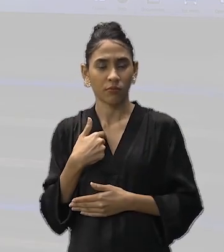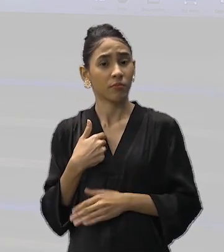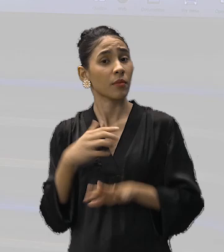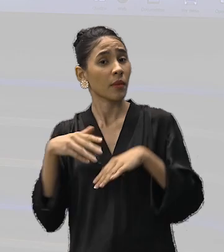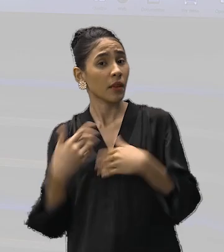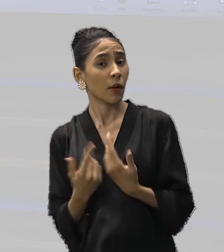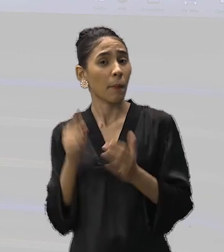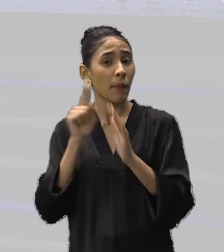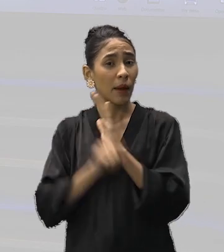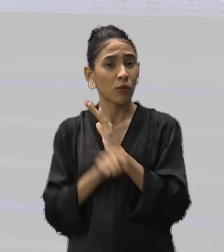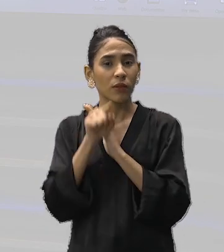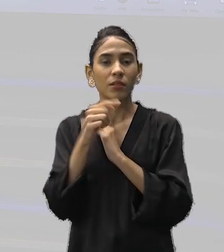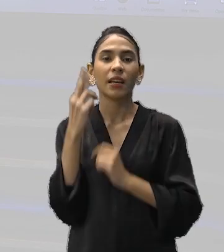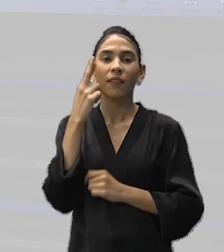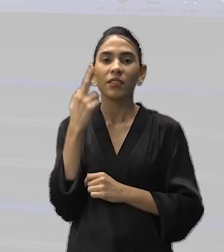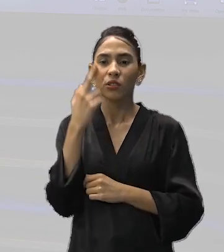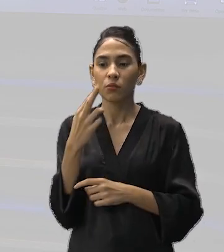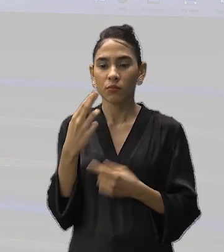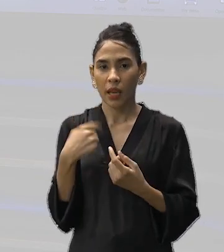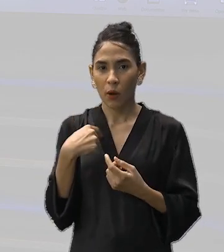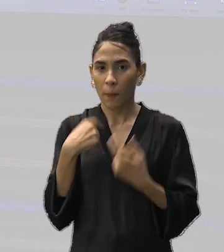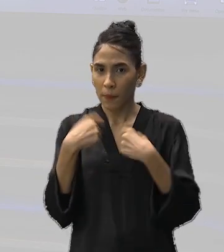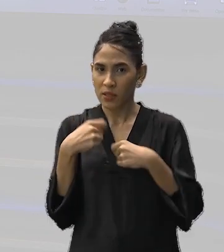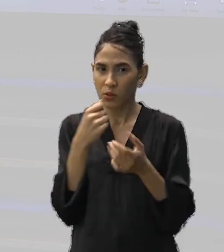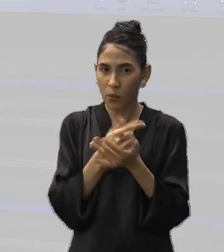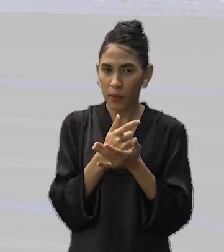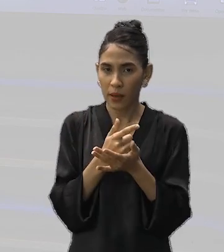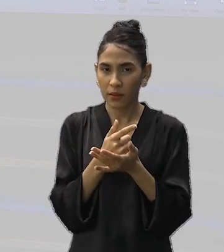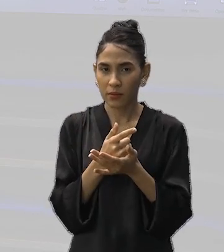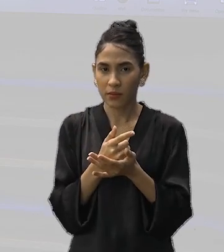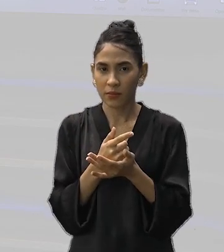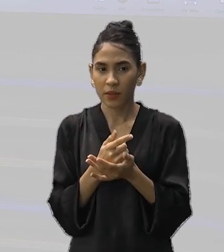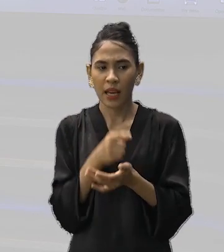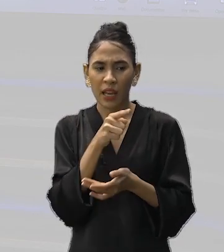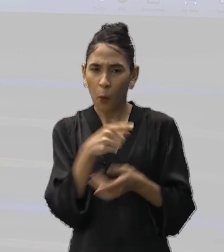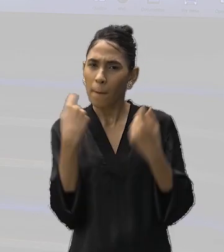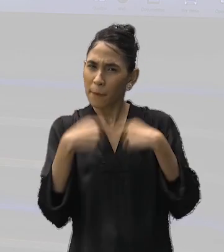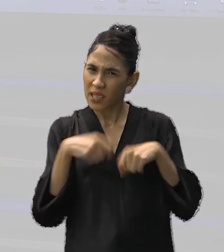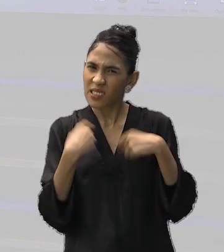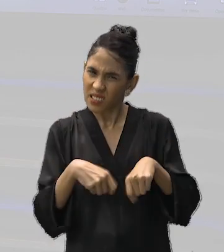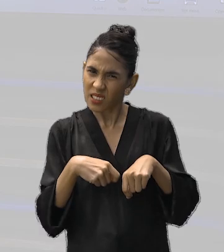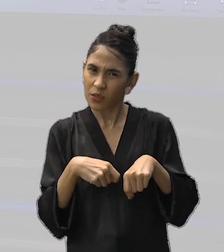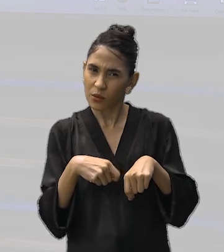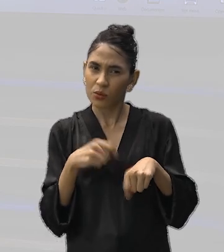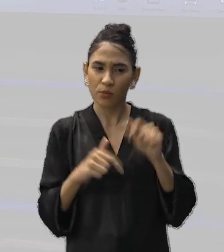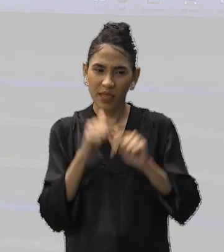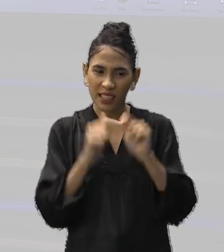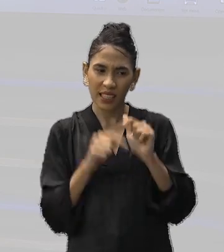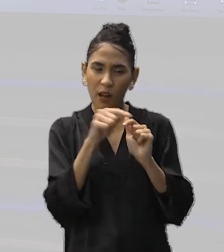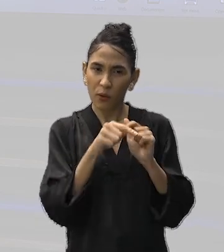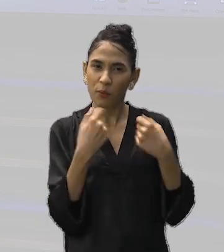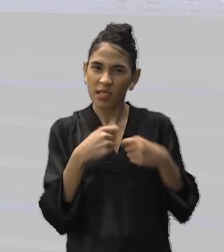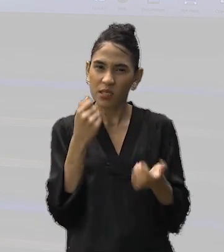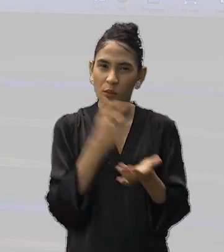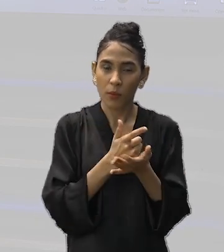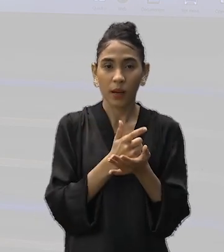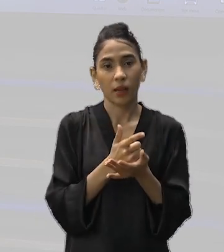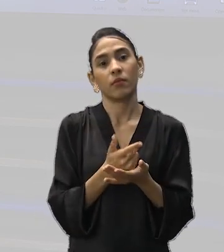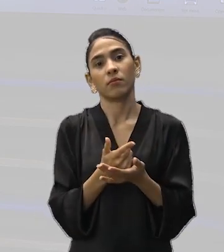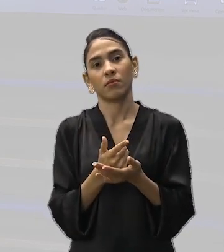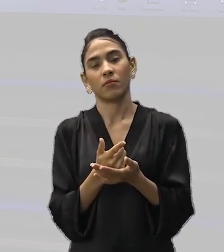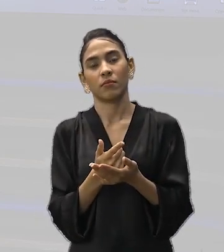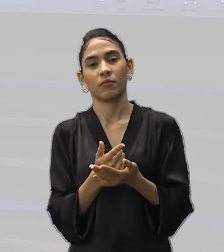primeira pergunta que você tem que fazer é: por que comprar? Será que eu tenho necessidade realmente de comprar esse objeto? Eu tenho